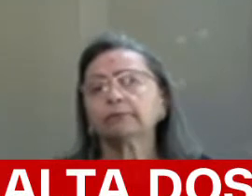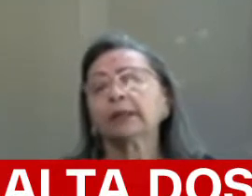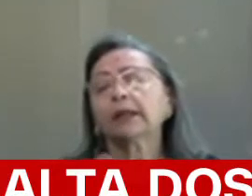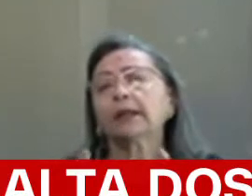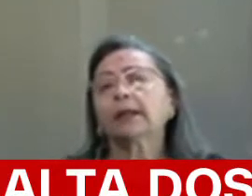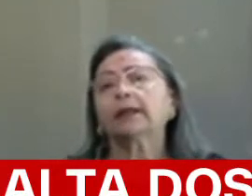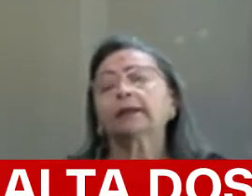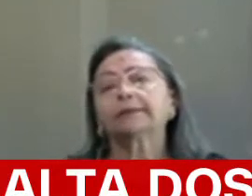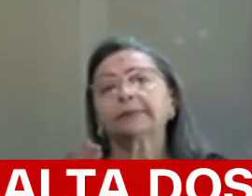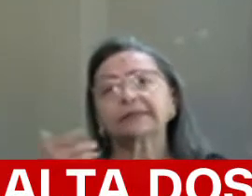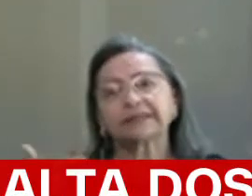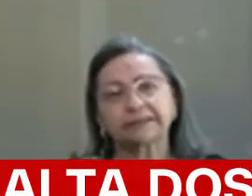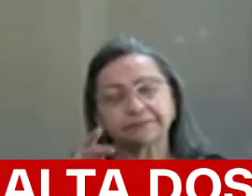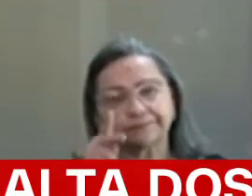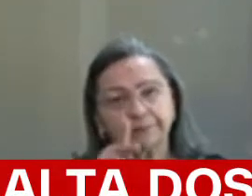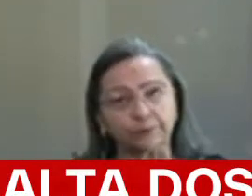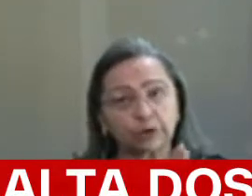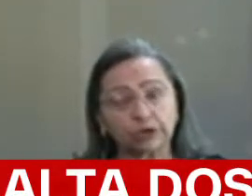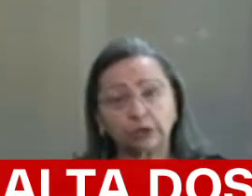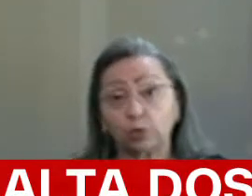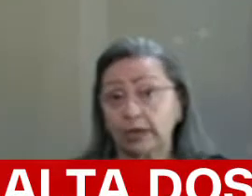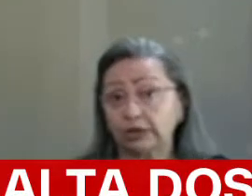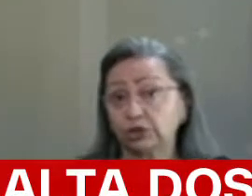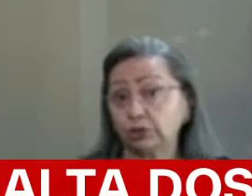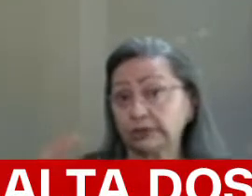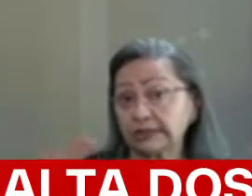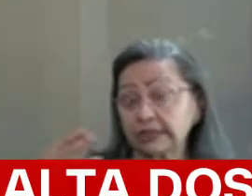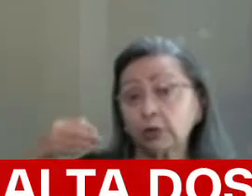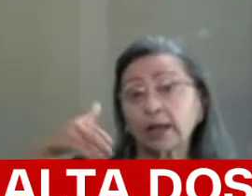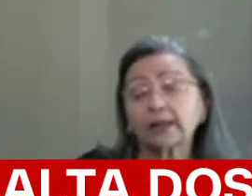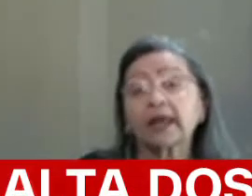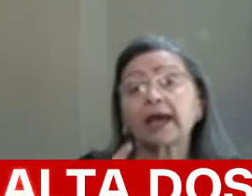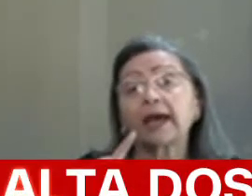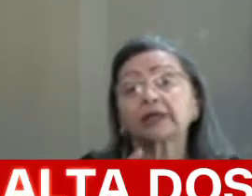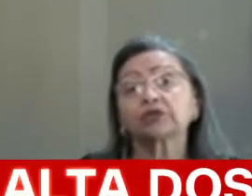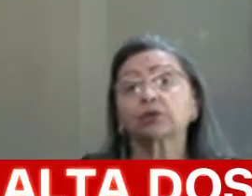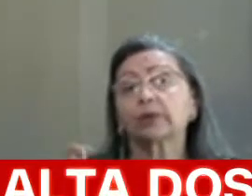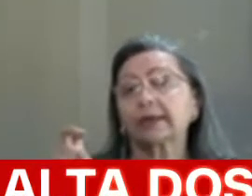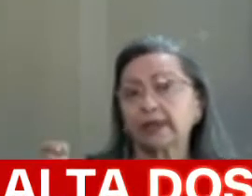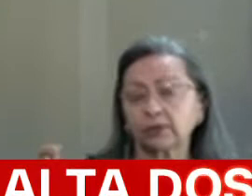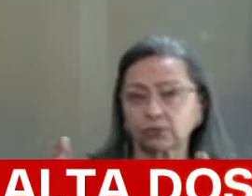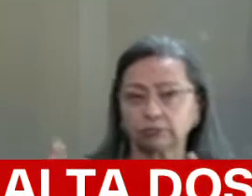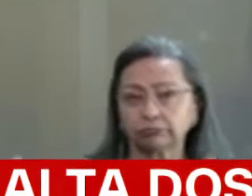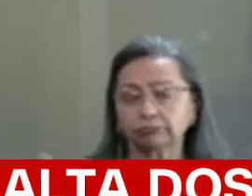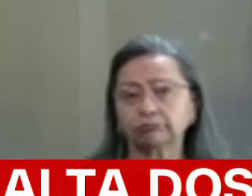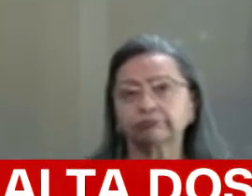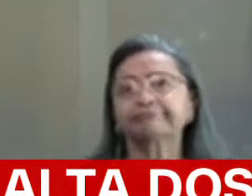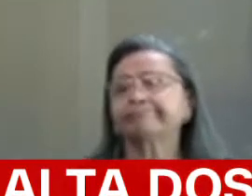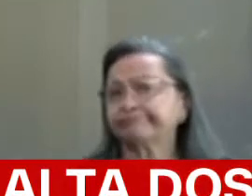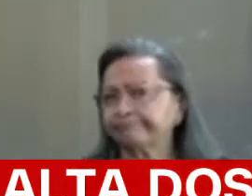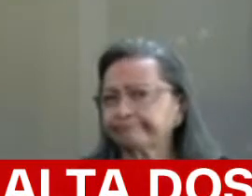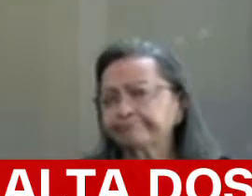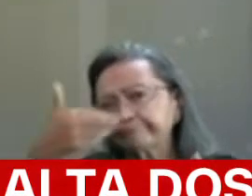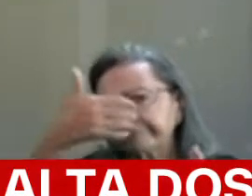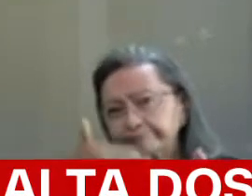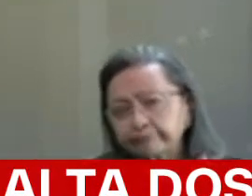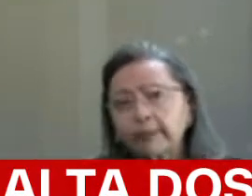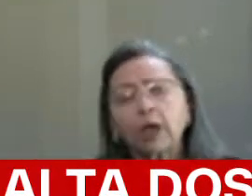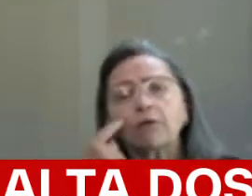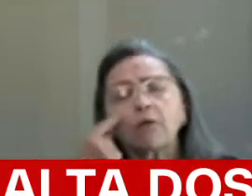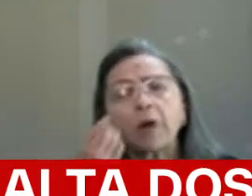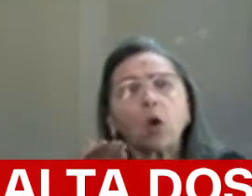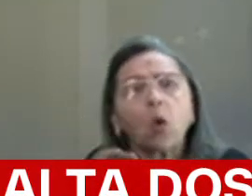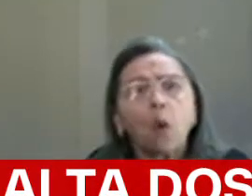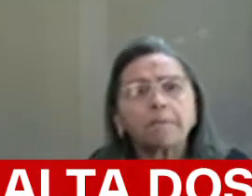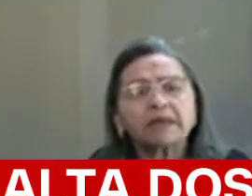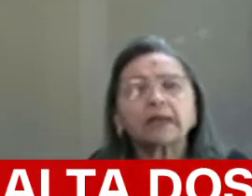do projeto, do artigo 3º ao artigo 5º, a proposição trata de forma de compensação